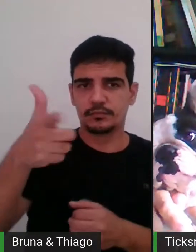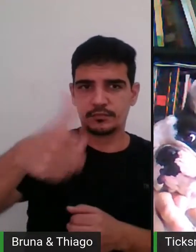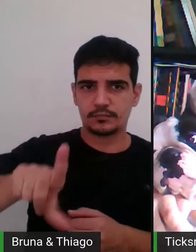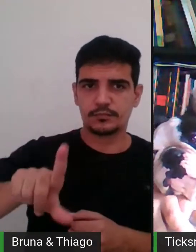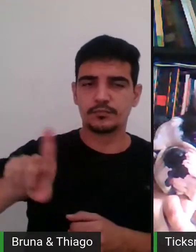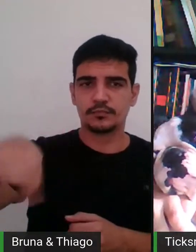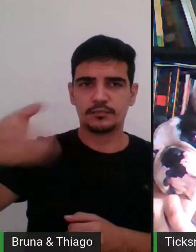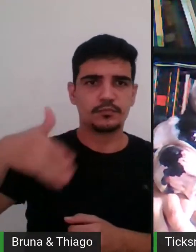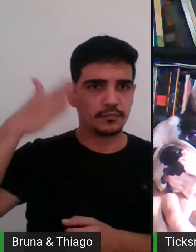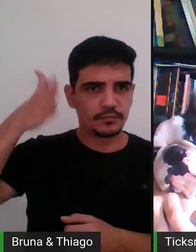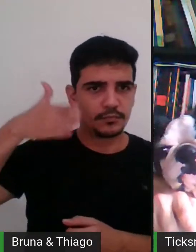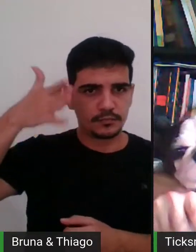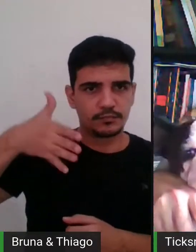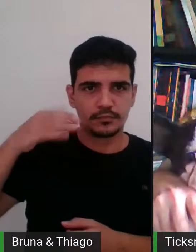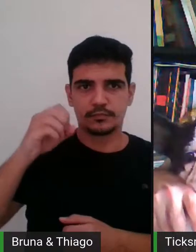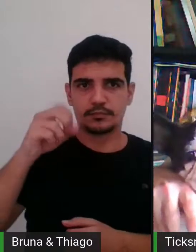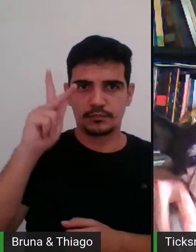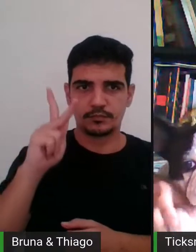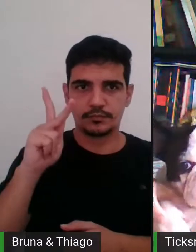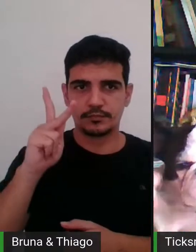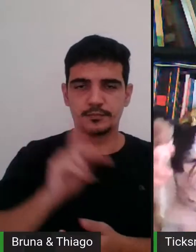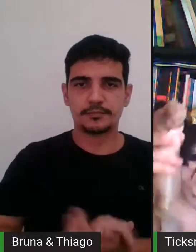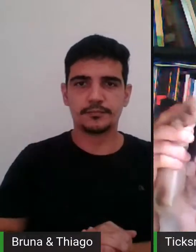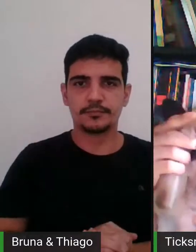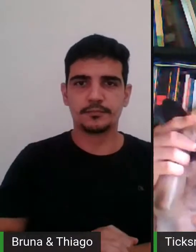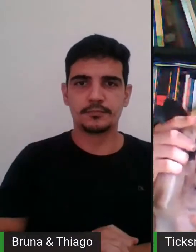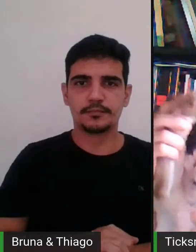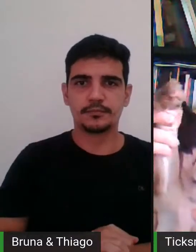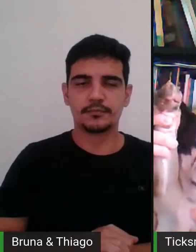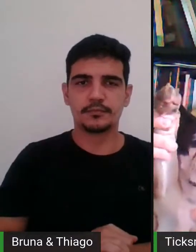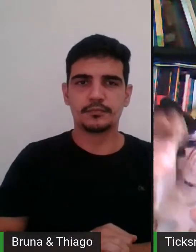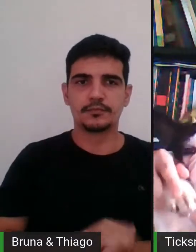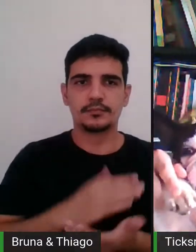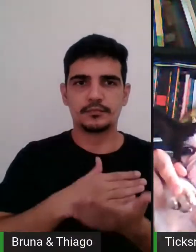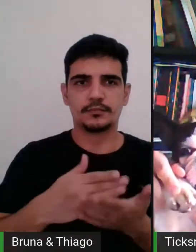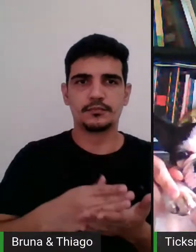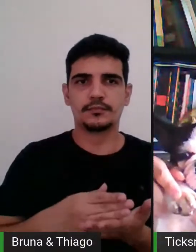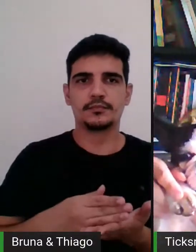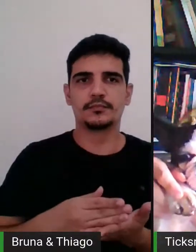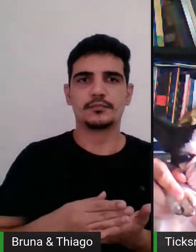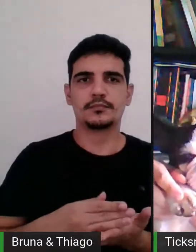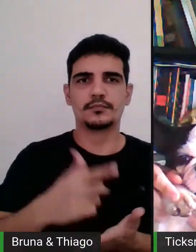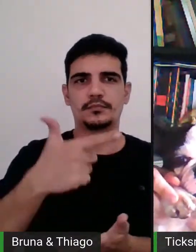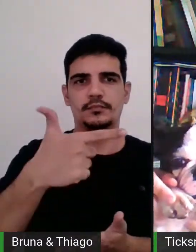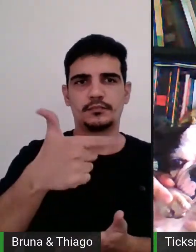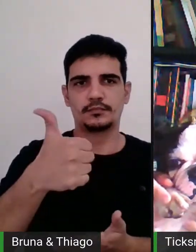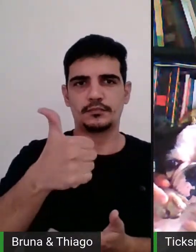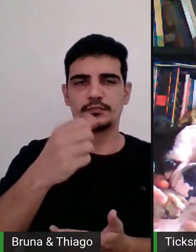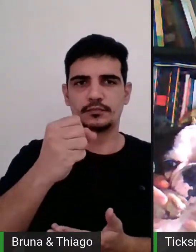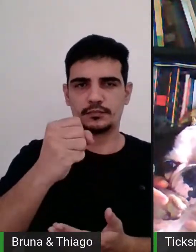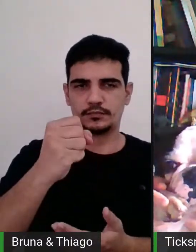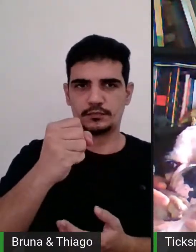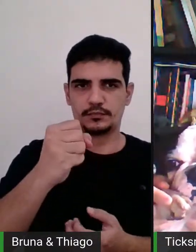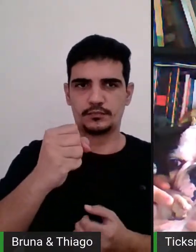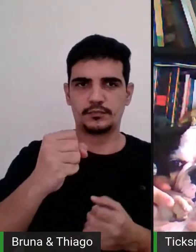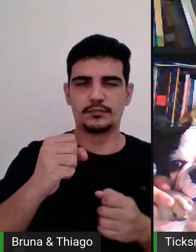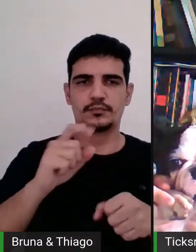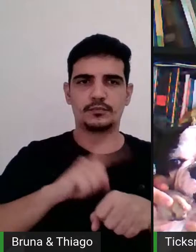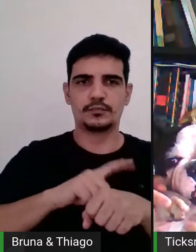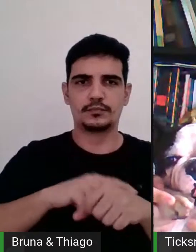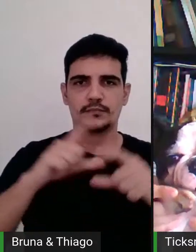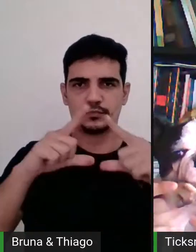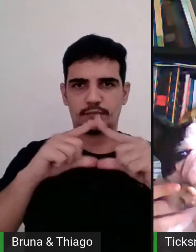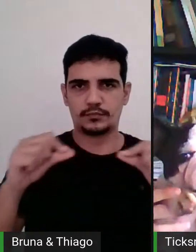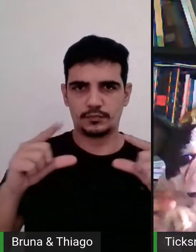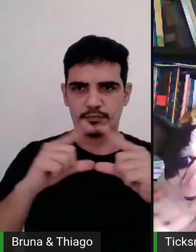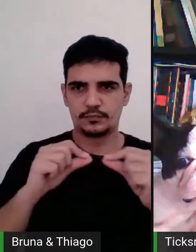palestra, tá bom? Ela vai se iniciar às 18 horas, pelo horário de Brasília, e a gente vai estar entrando, aí